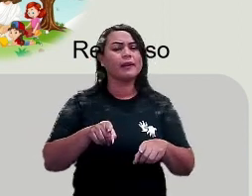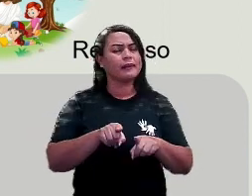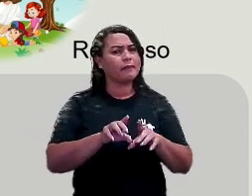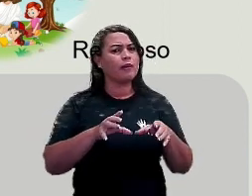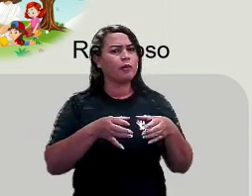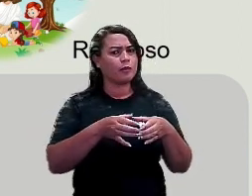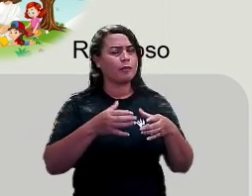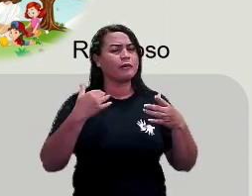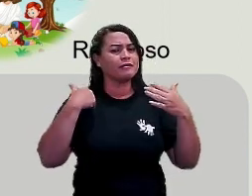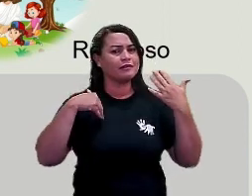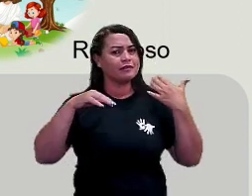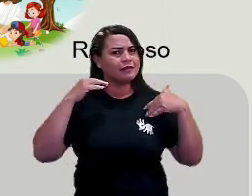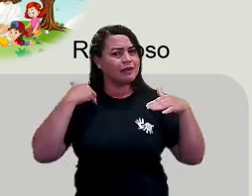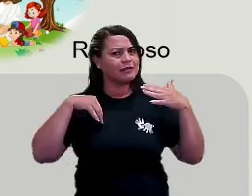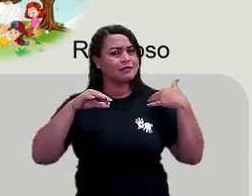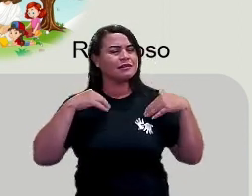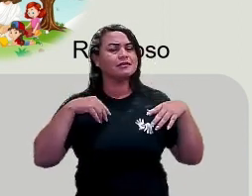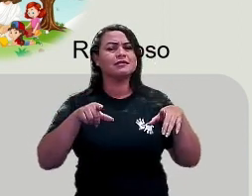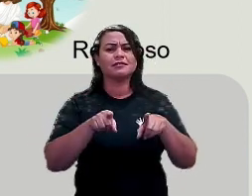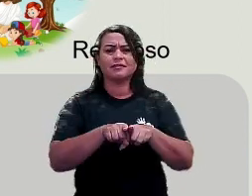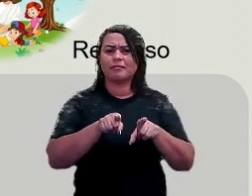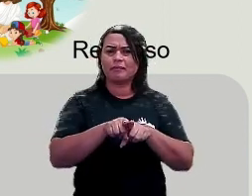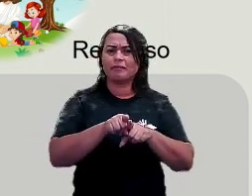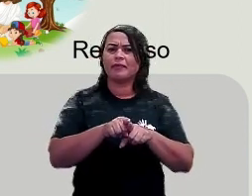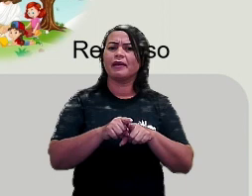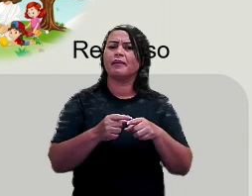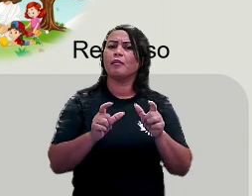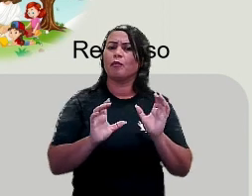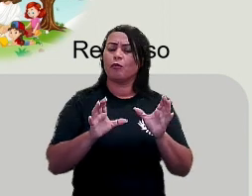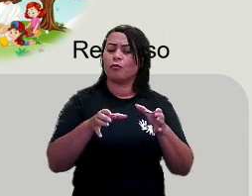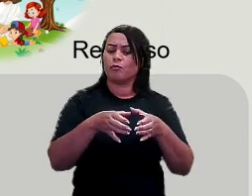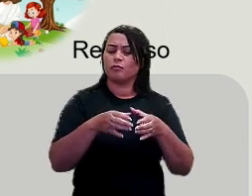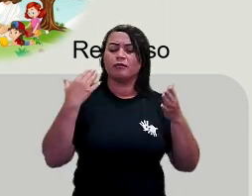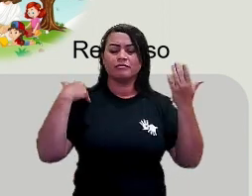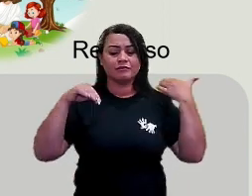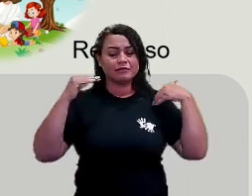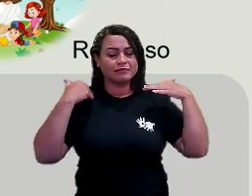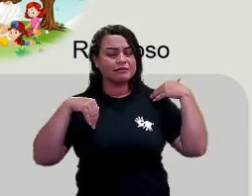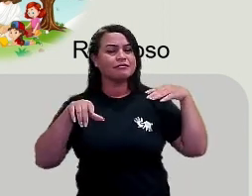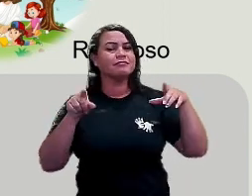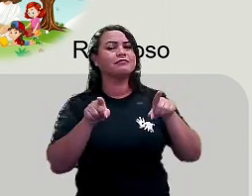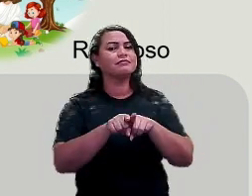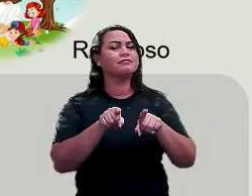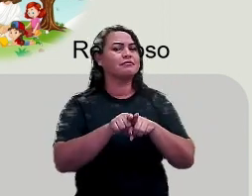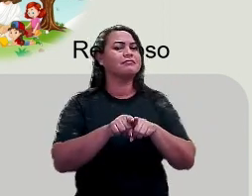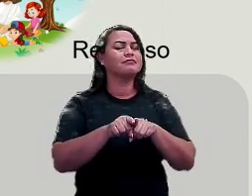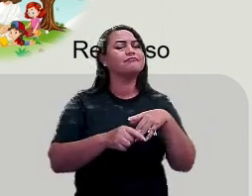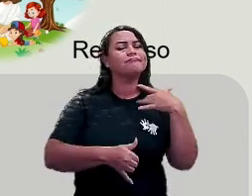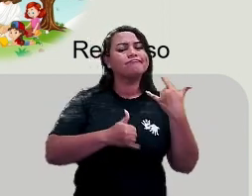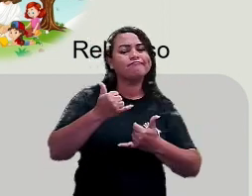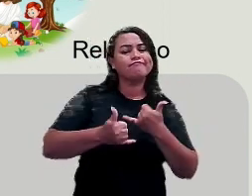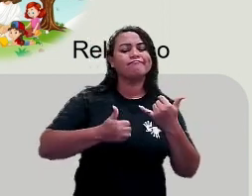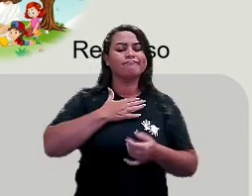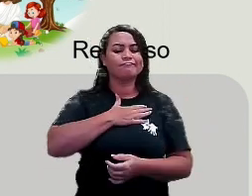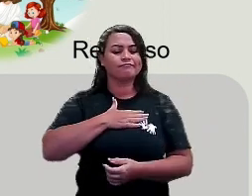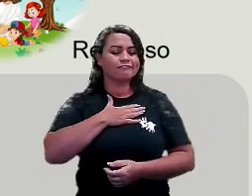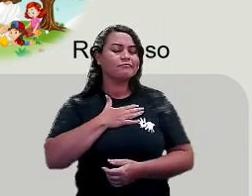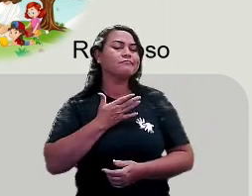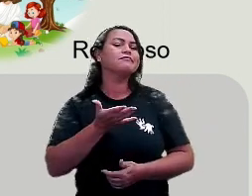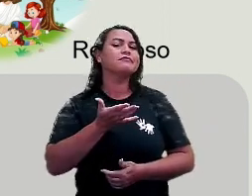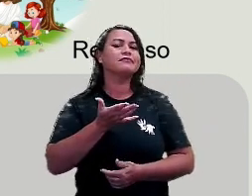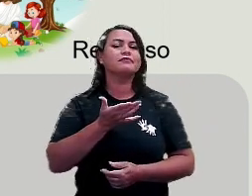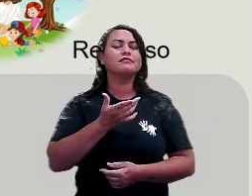Lazer, professora, assim, a partir do momento, o lazer é um grupo social. Se você, como eu trouxe